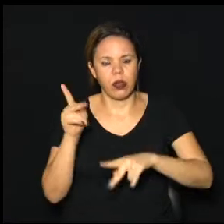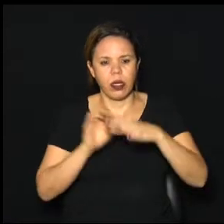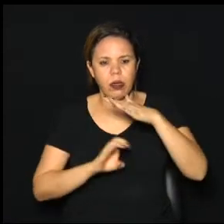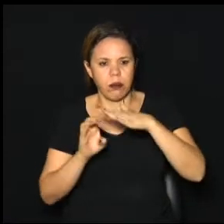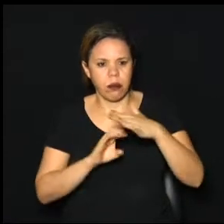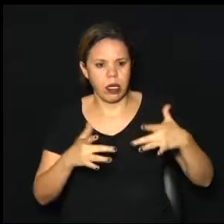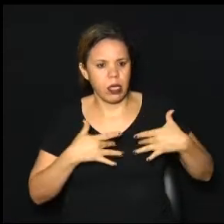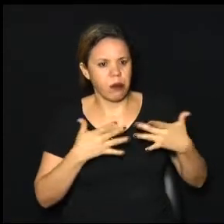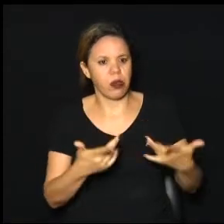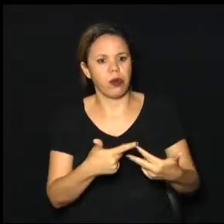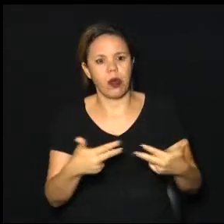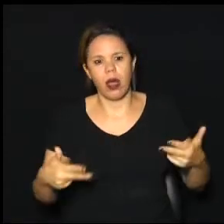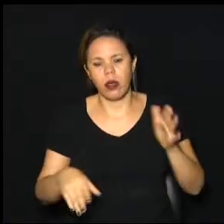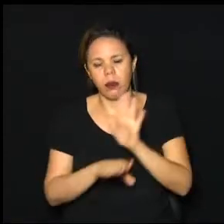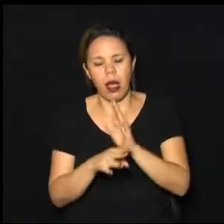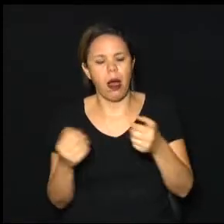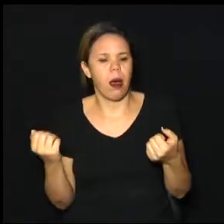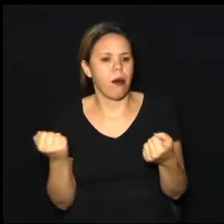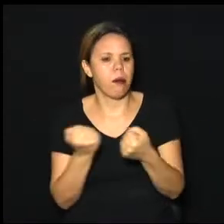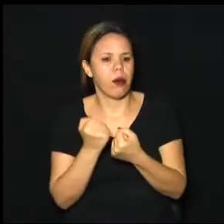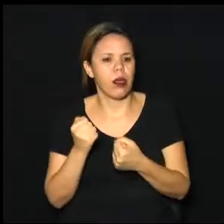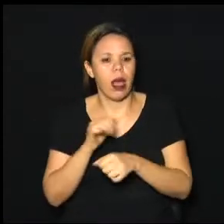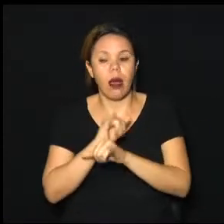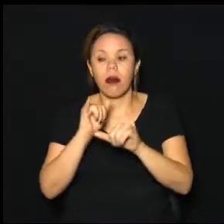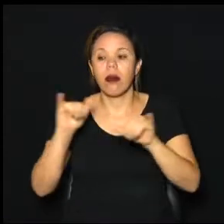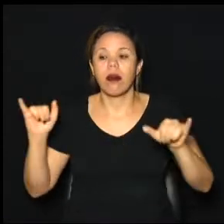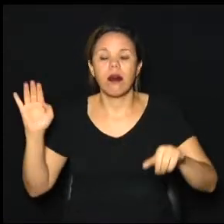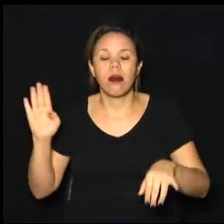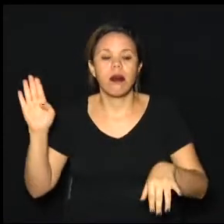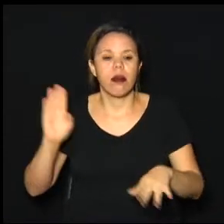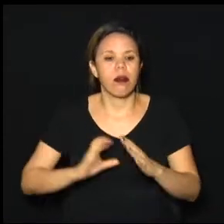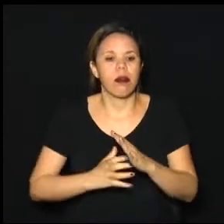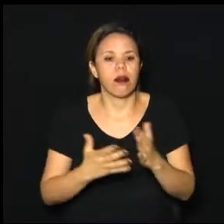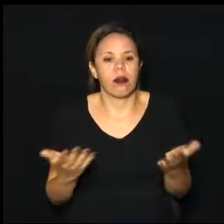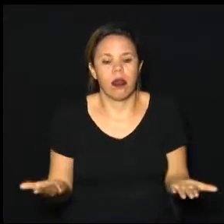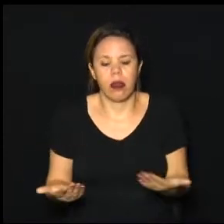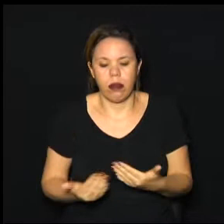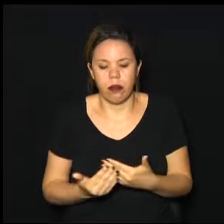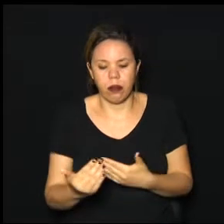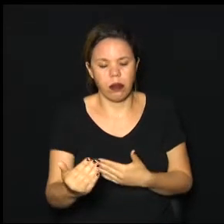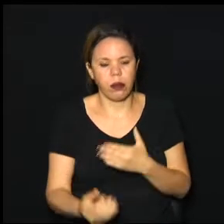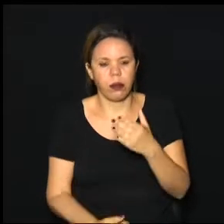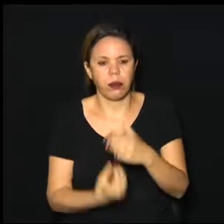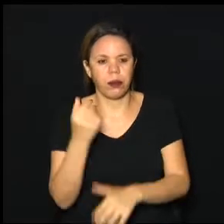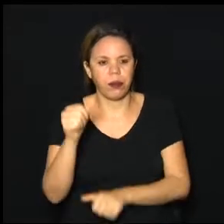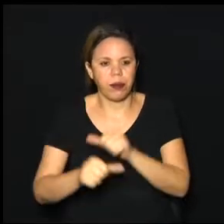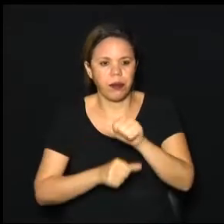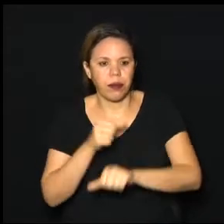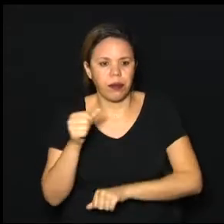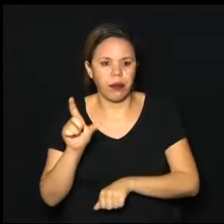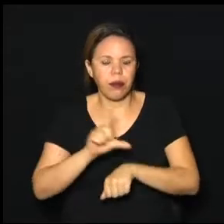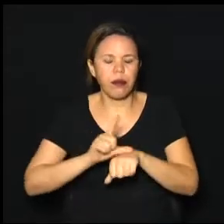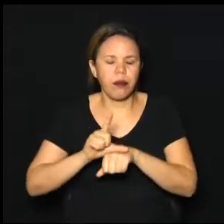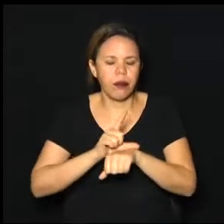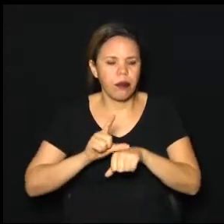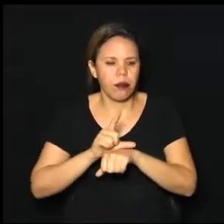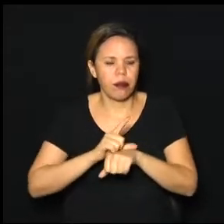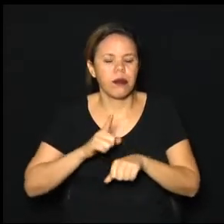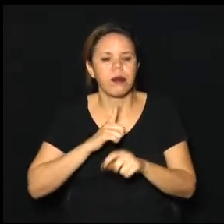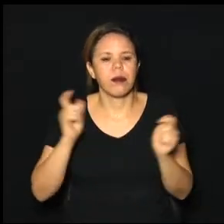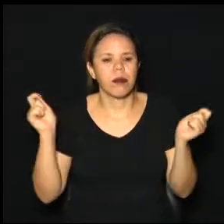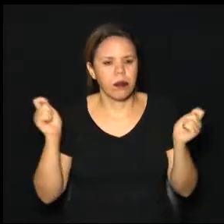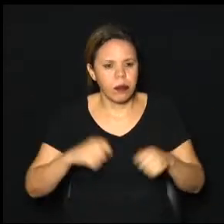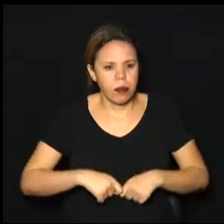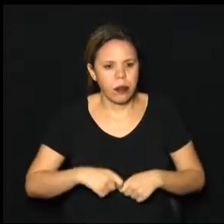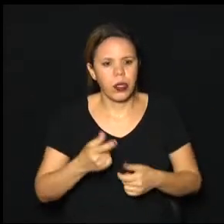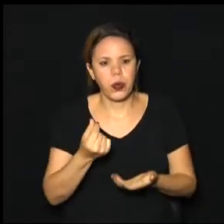jurídicas e tivemos, então, neste momento, né, quando ocorreu essa alteração legislativa, a possibilidade